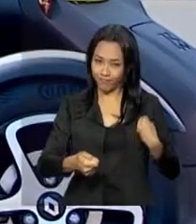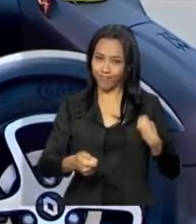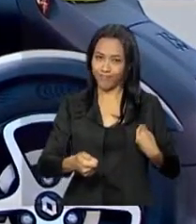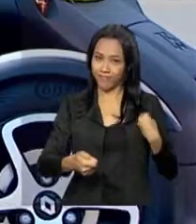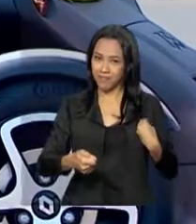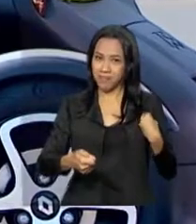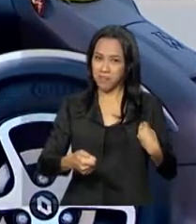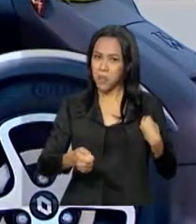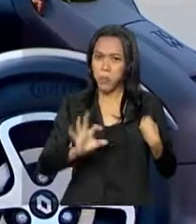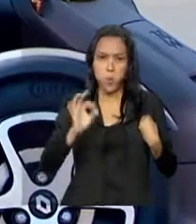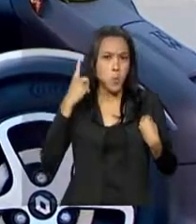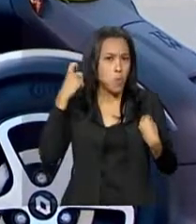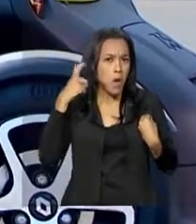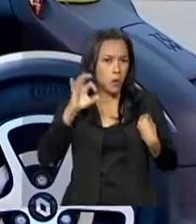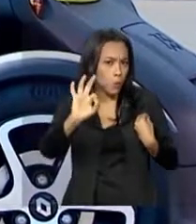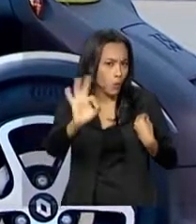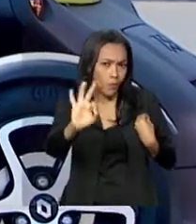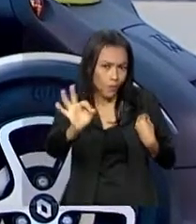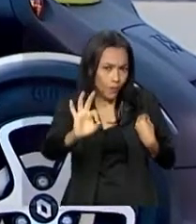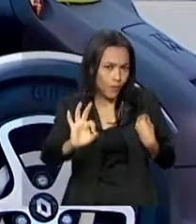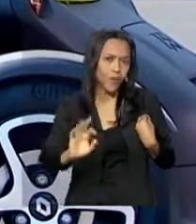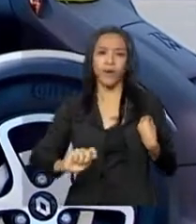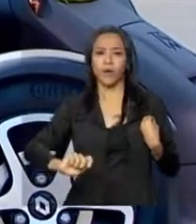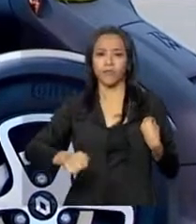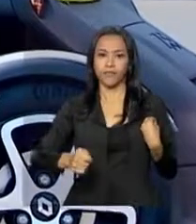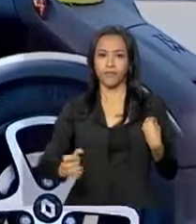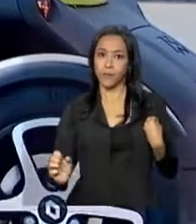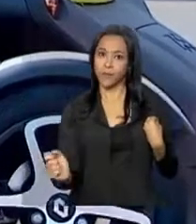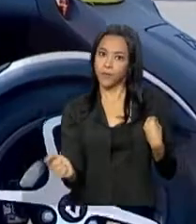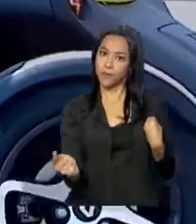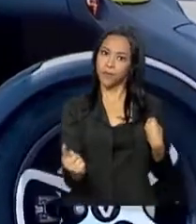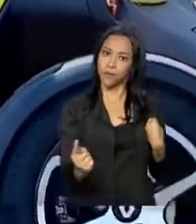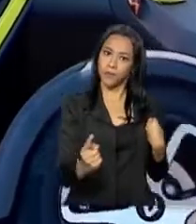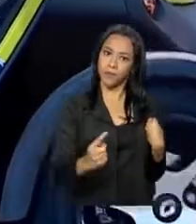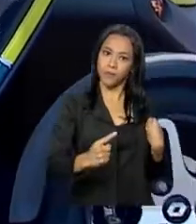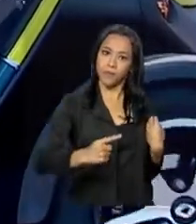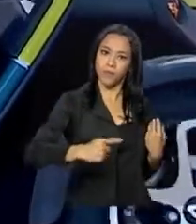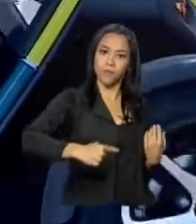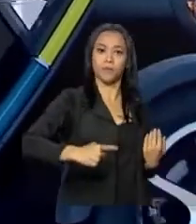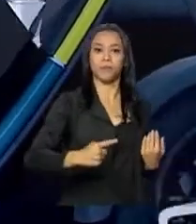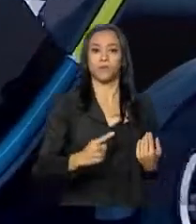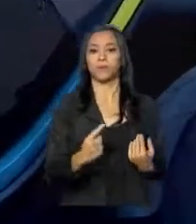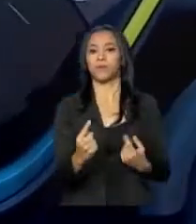impressionante, não faz nenhum barulho. Agora é só acelerar.